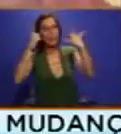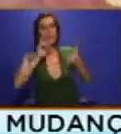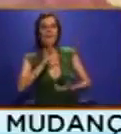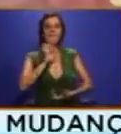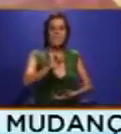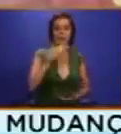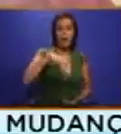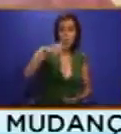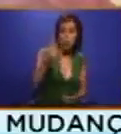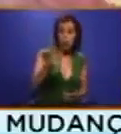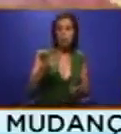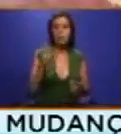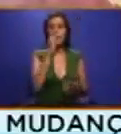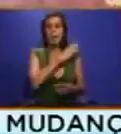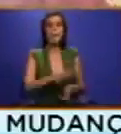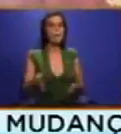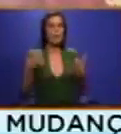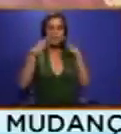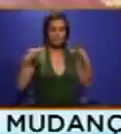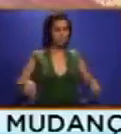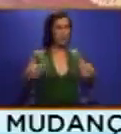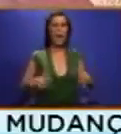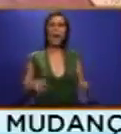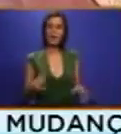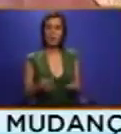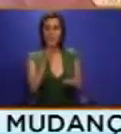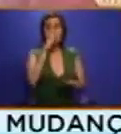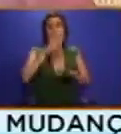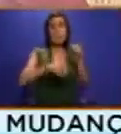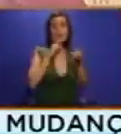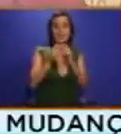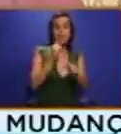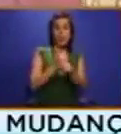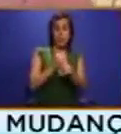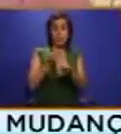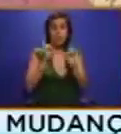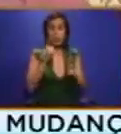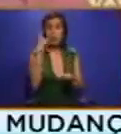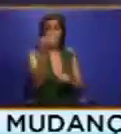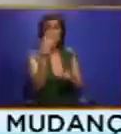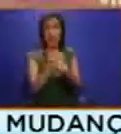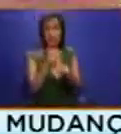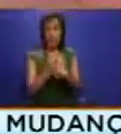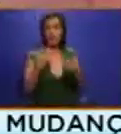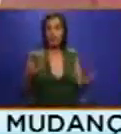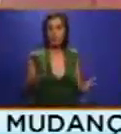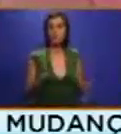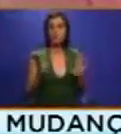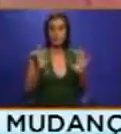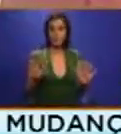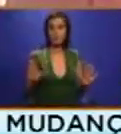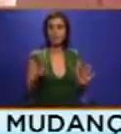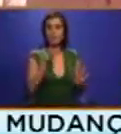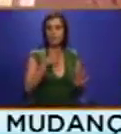filha de 2 anos Portanto tem que ser o mais prática possível eventualmente para uma entrevista de trabalho não é agora que vai começar a procurar emprego outra vez então